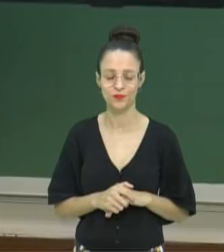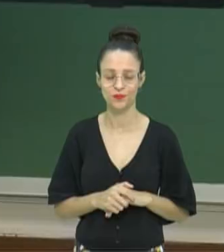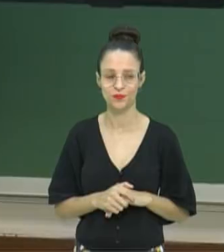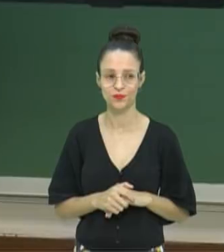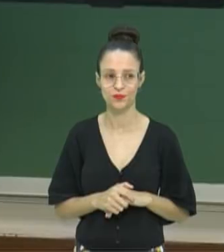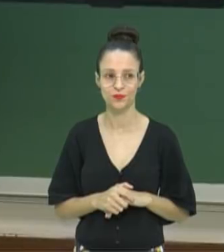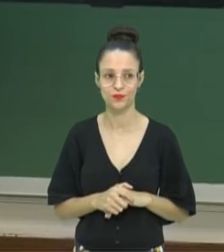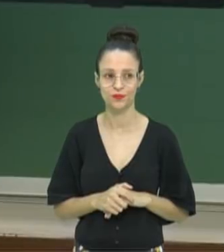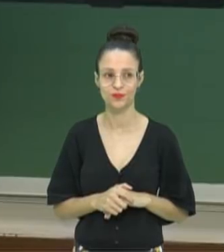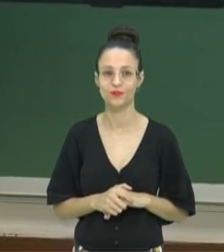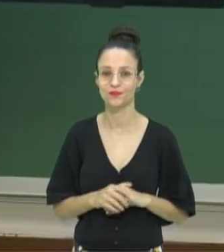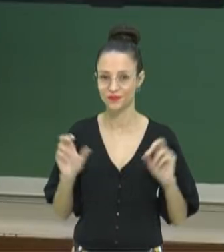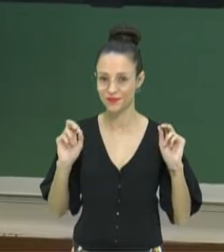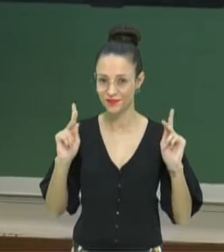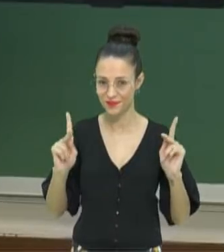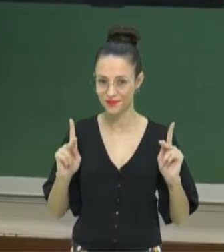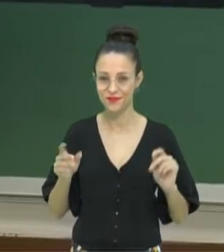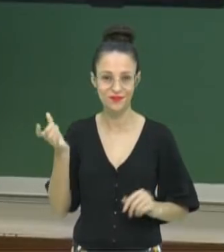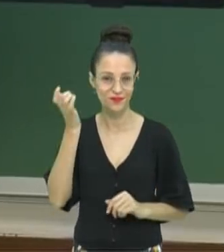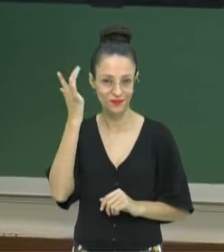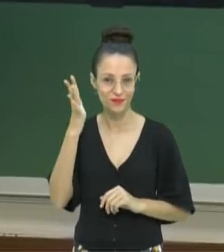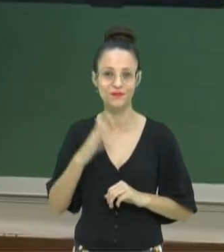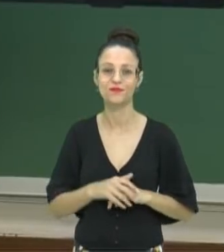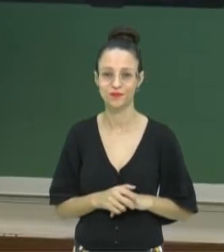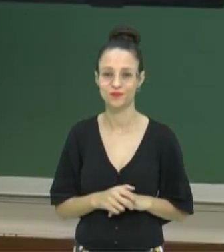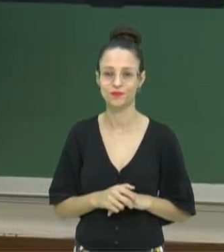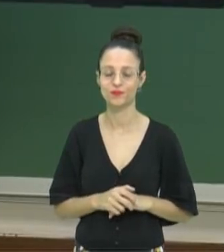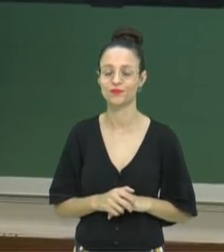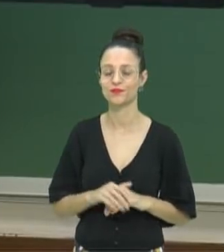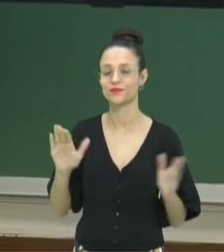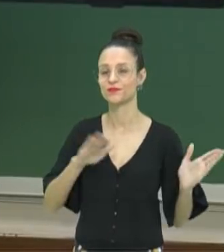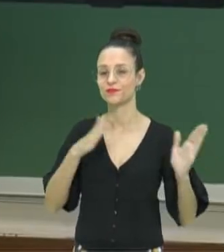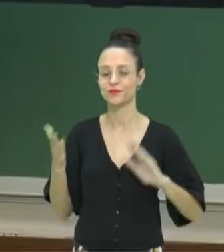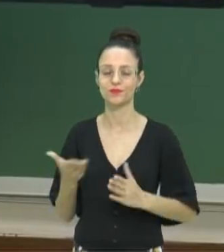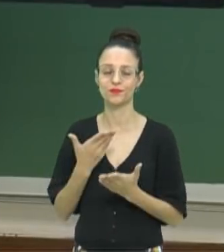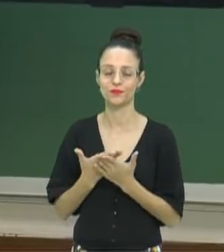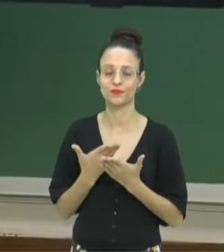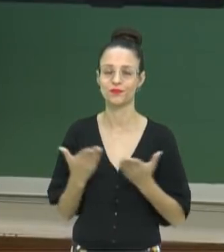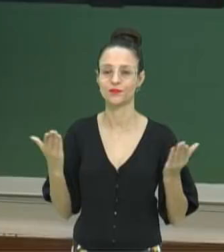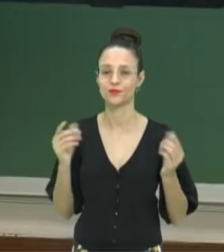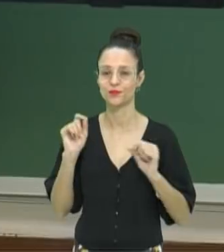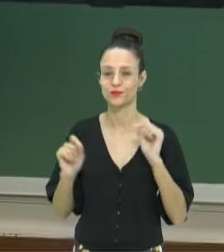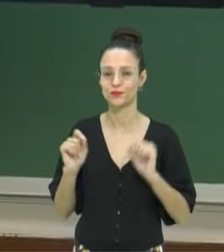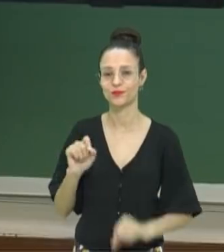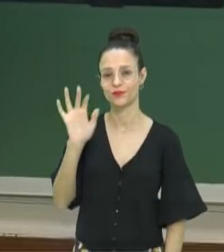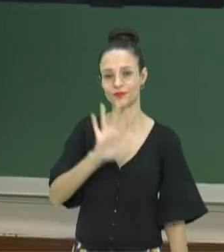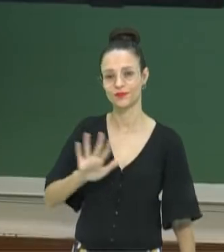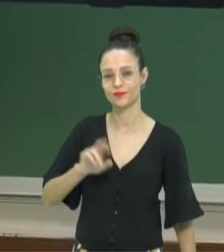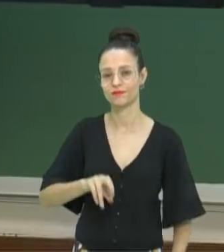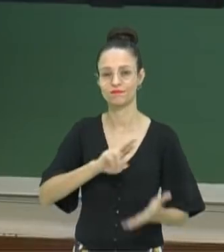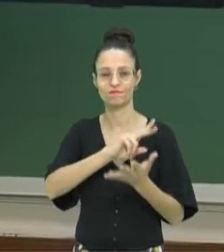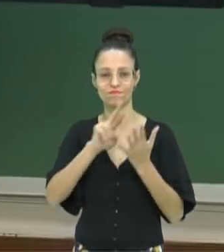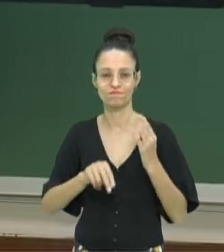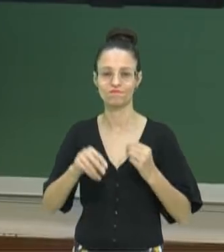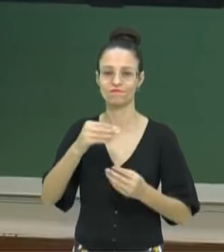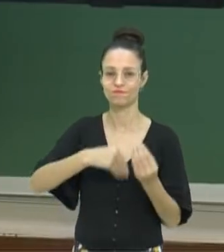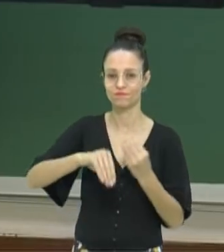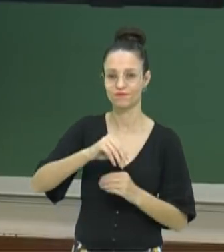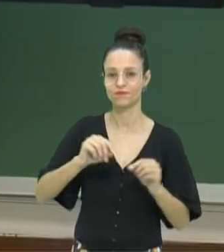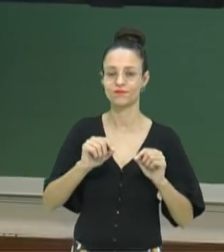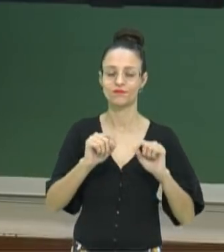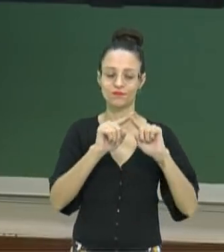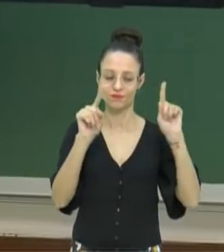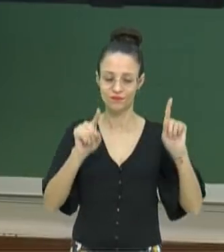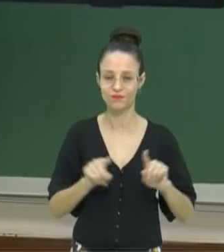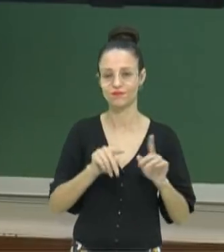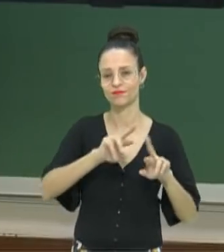aproximadamente, ok? Fácil, né? O que nós trabalhamos hoje? A área de polígonos, misturando polígonos